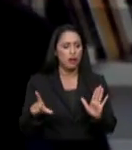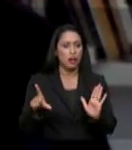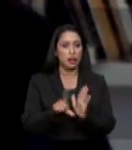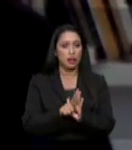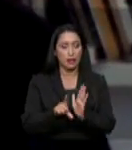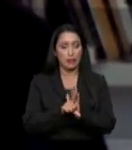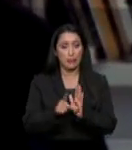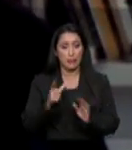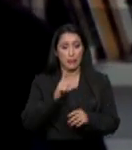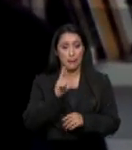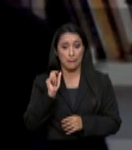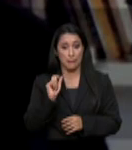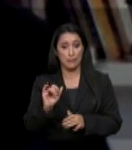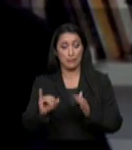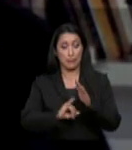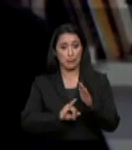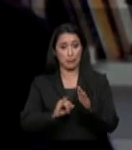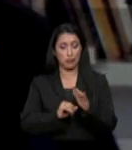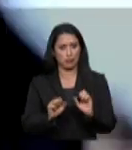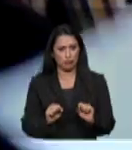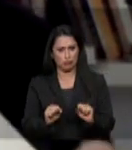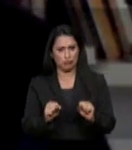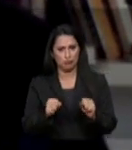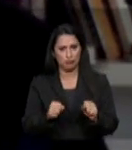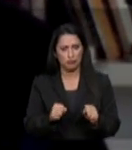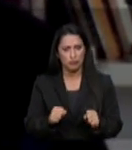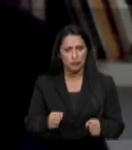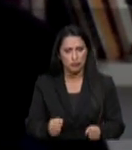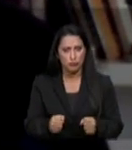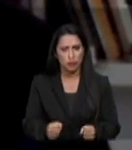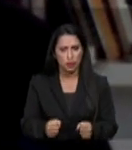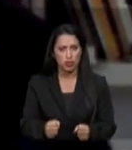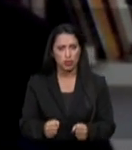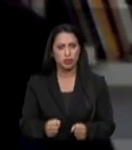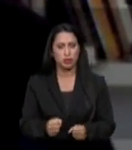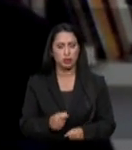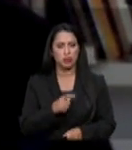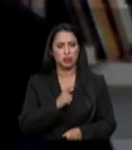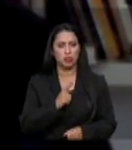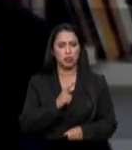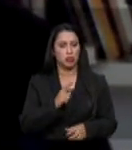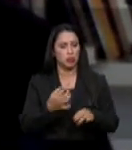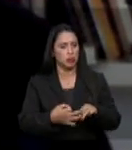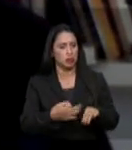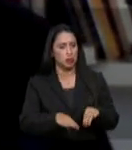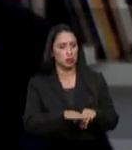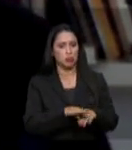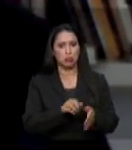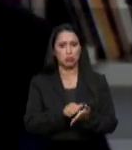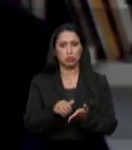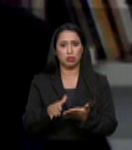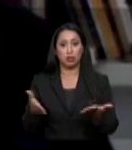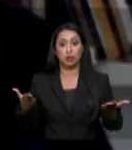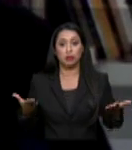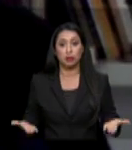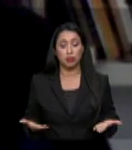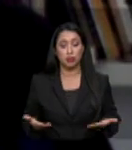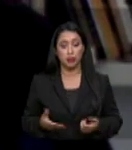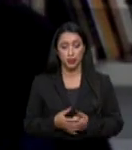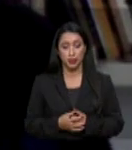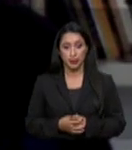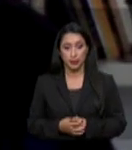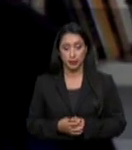pinguim a constituição forçada de seus pênis que passo